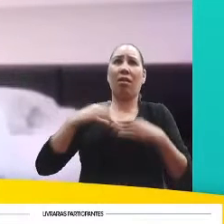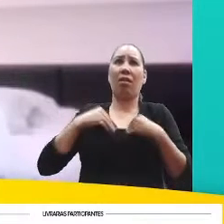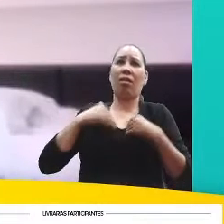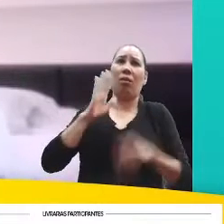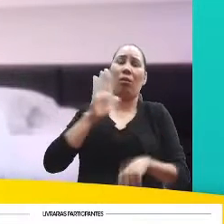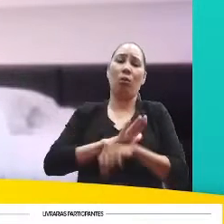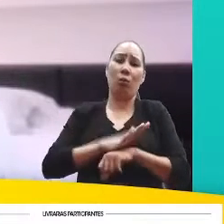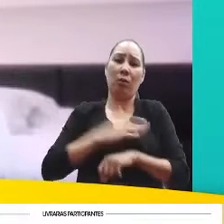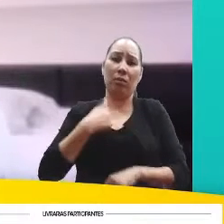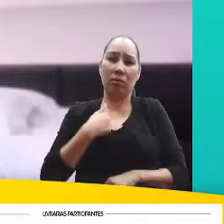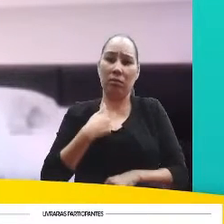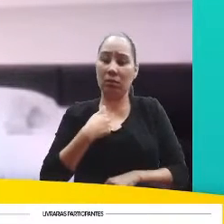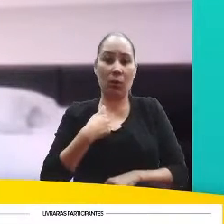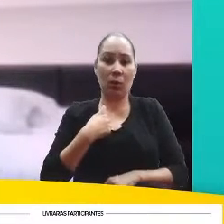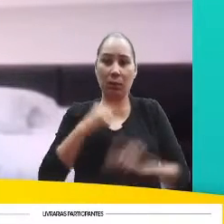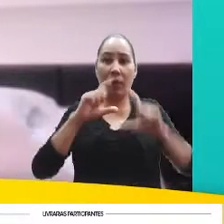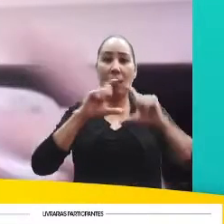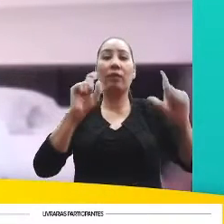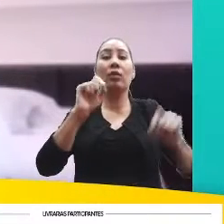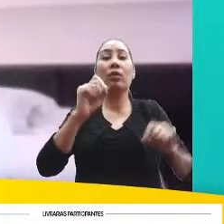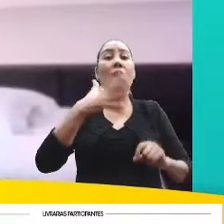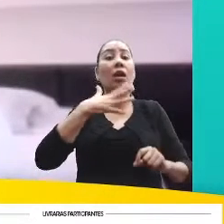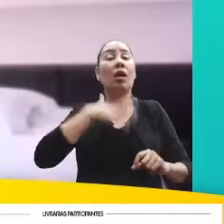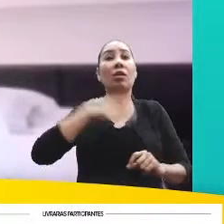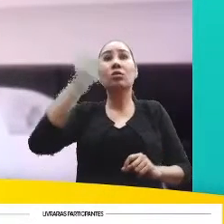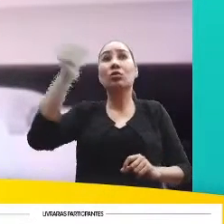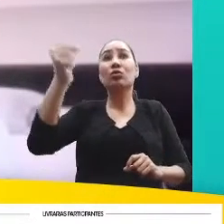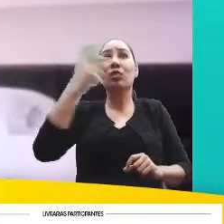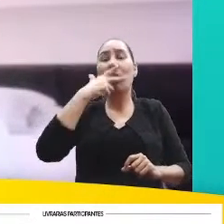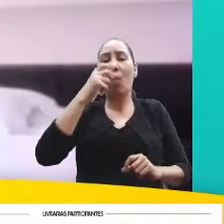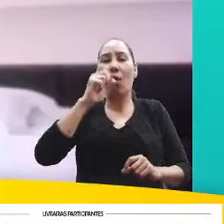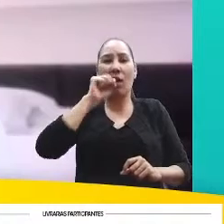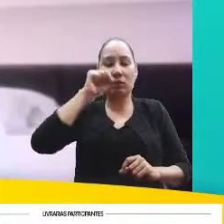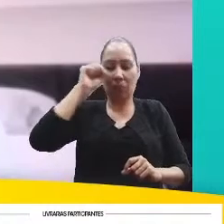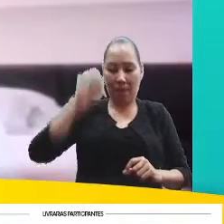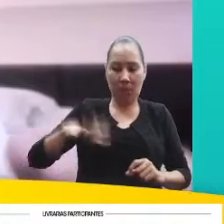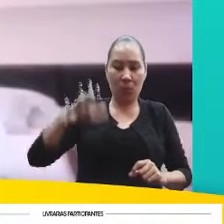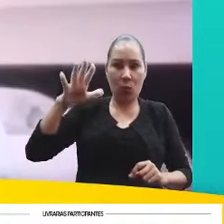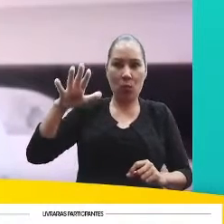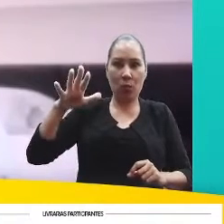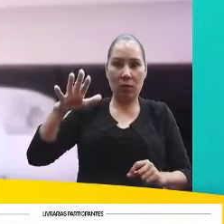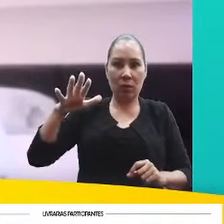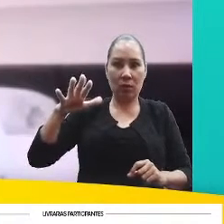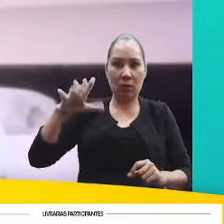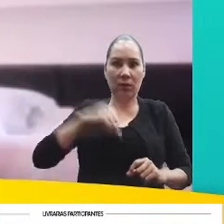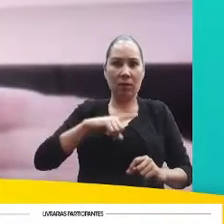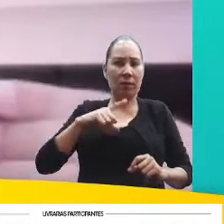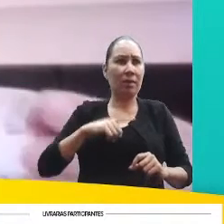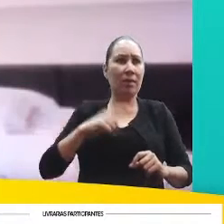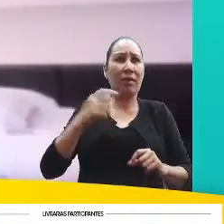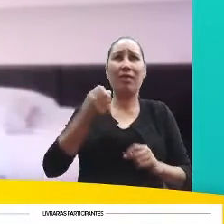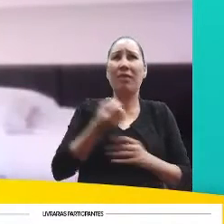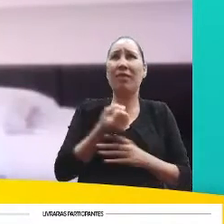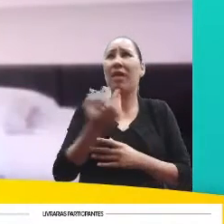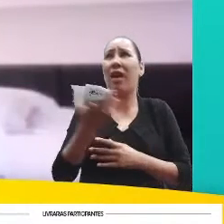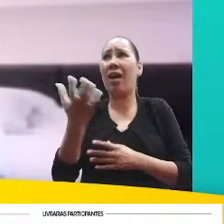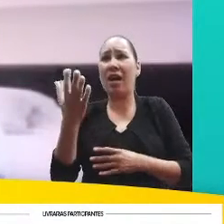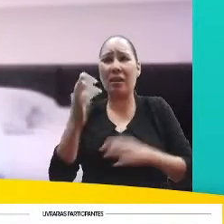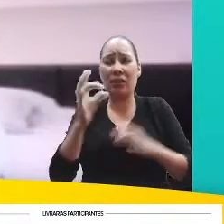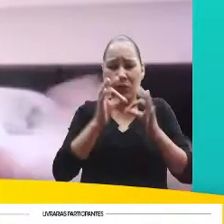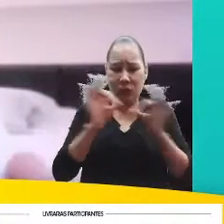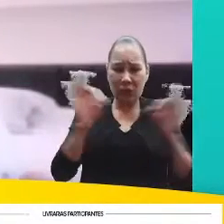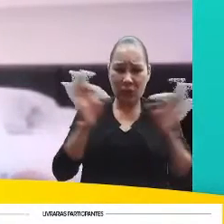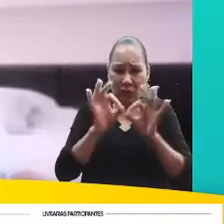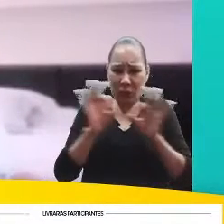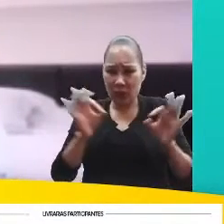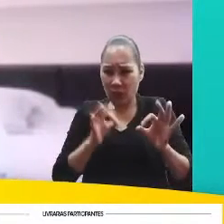frase de André Trigueiro é a seguinte: o suicídio é como uma bomba em que há tantos fios e é altamente complexo e aquilo